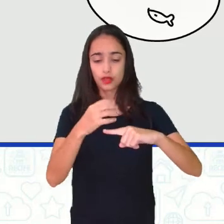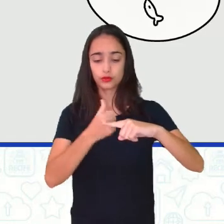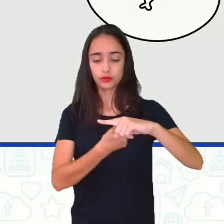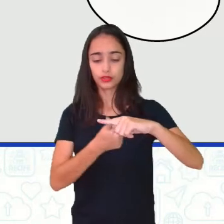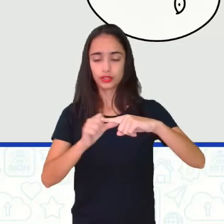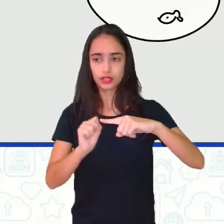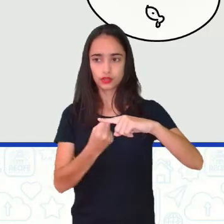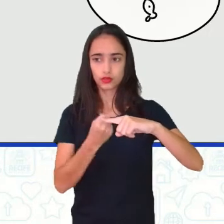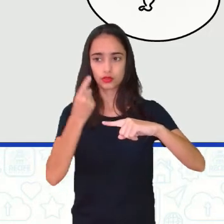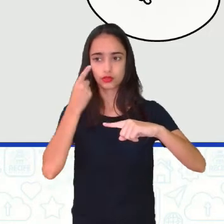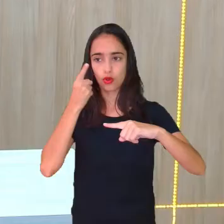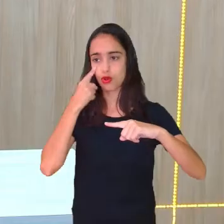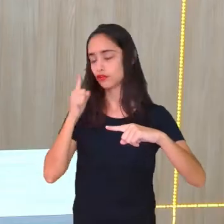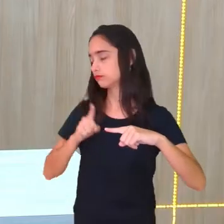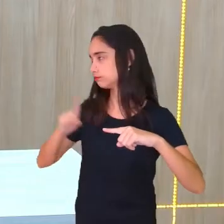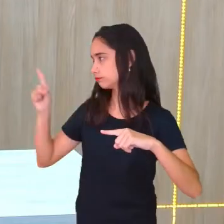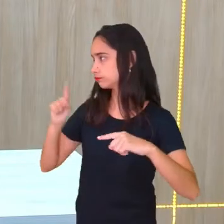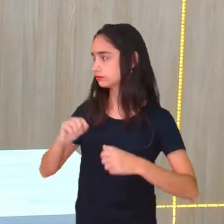Vem para cá.